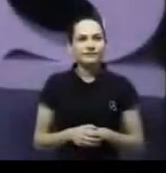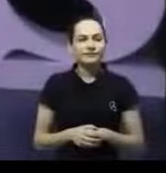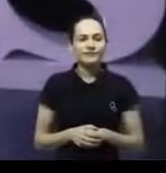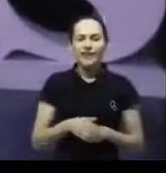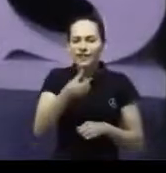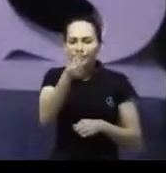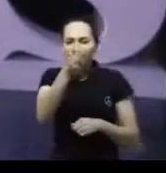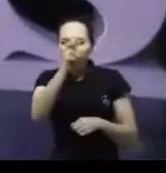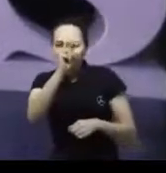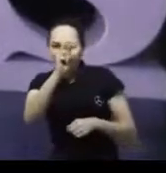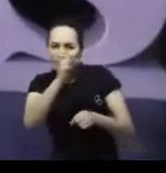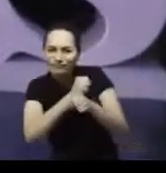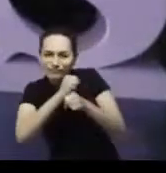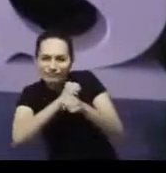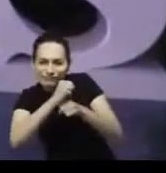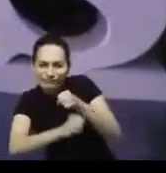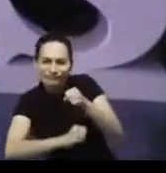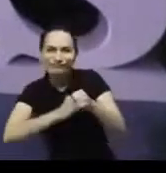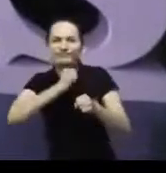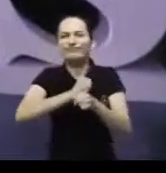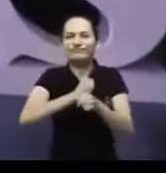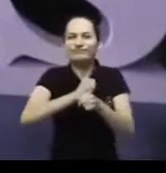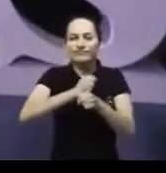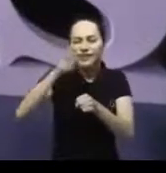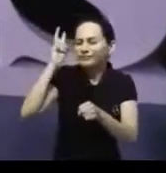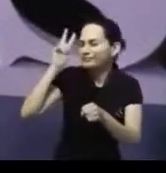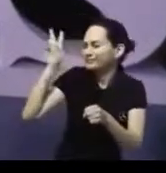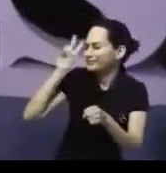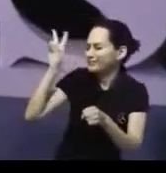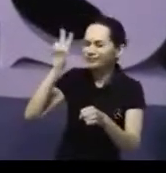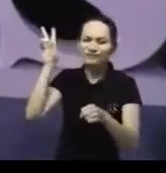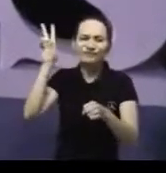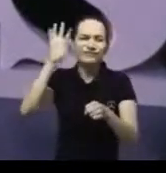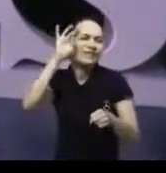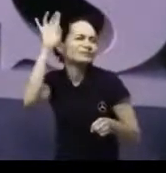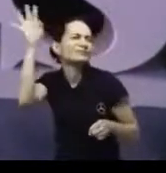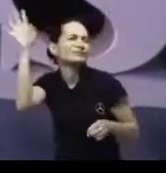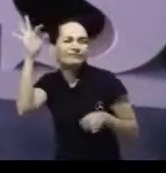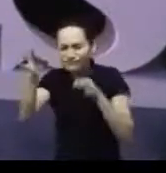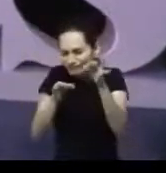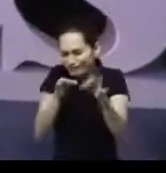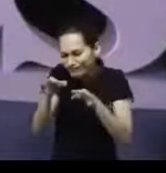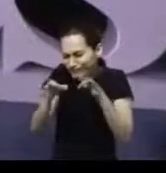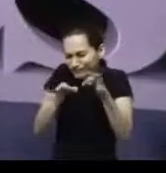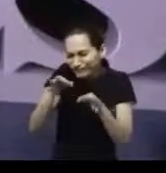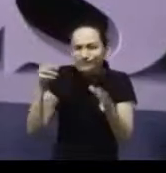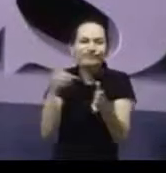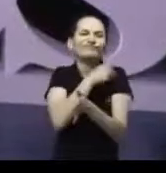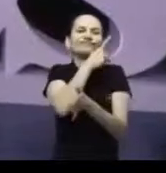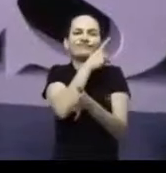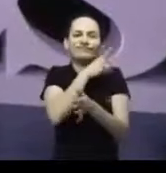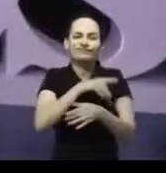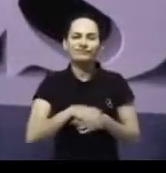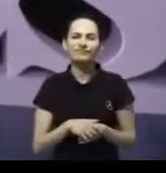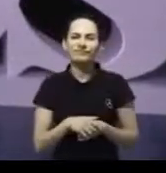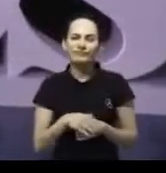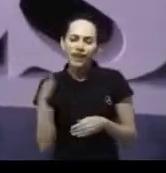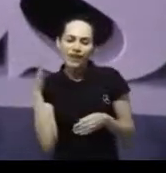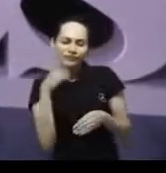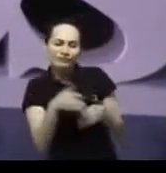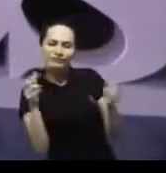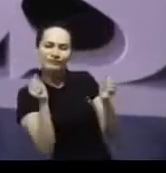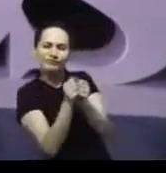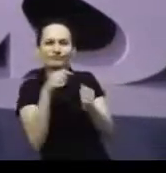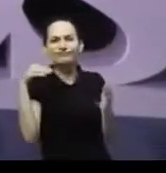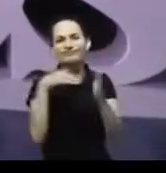há 65 anos tantas histórias planos projetos e conquistas e Chegamos